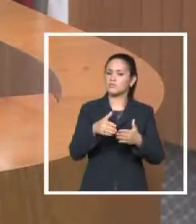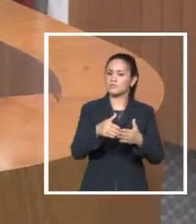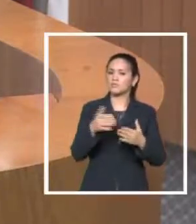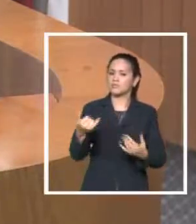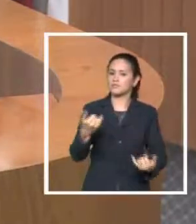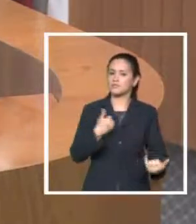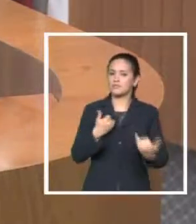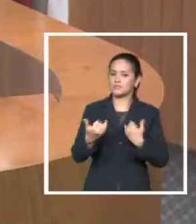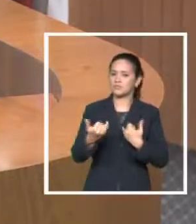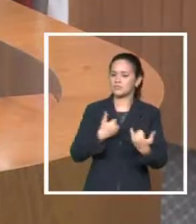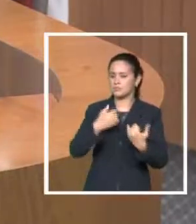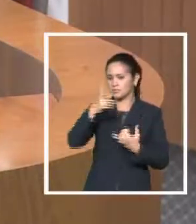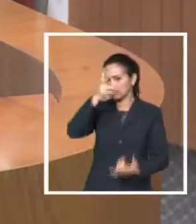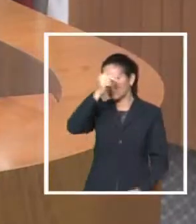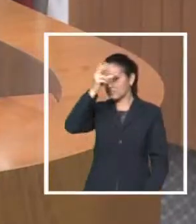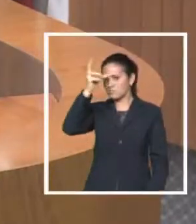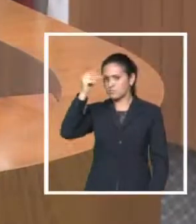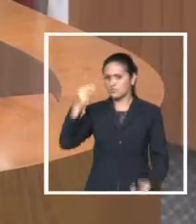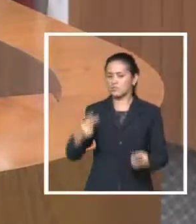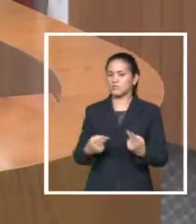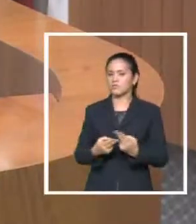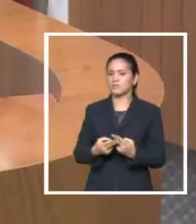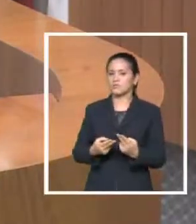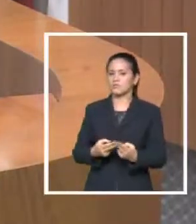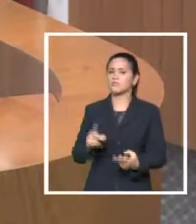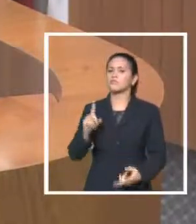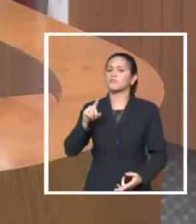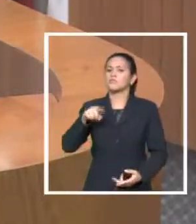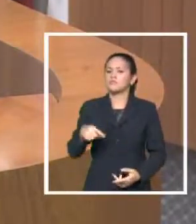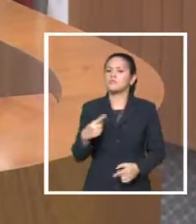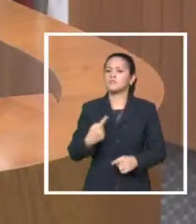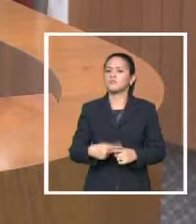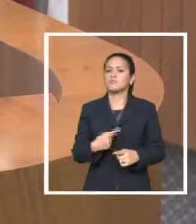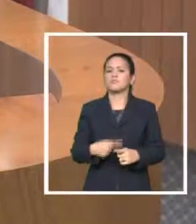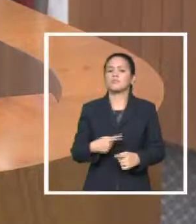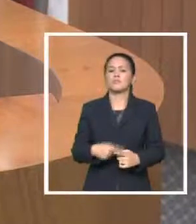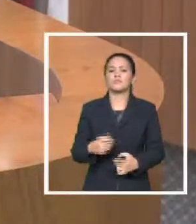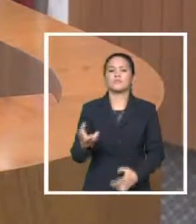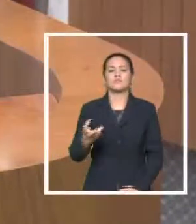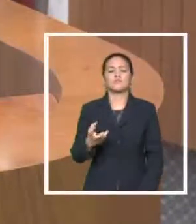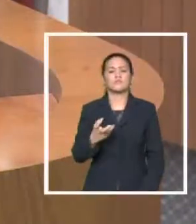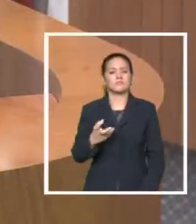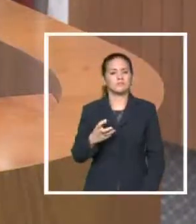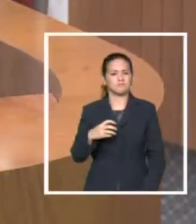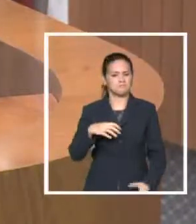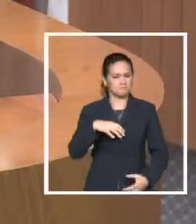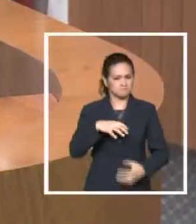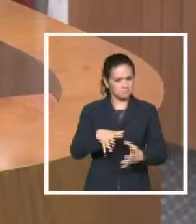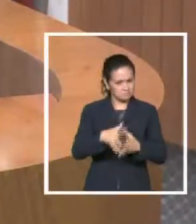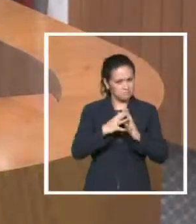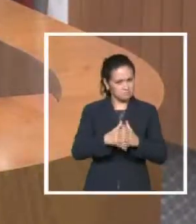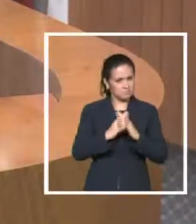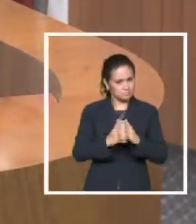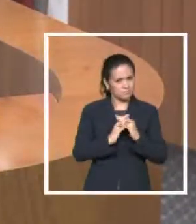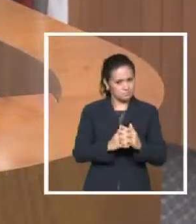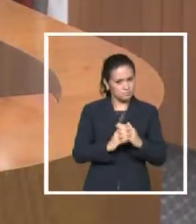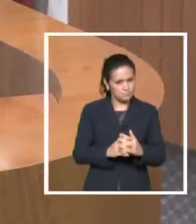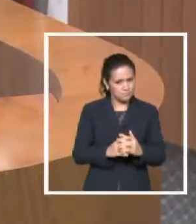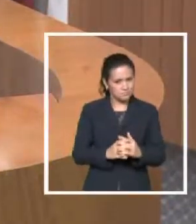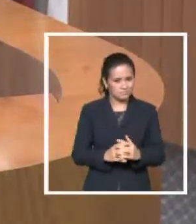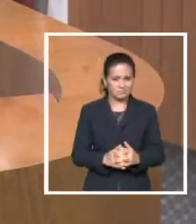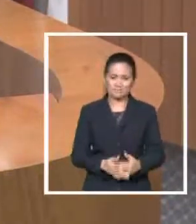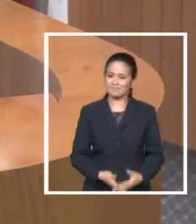Prefeitura Municipal de Timon, tem apenas o caráter de criar escândalo, eu quero dizer a Vossa Excelência que o